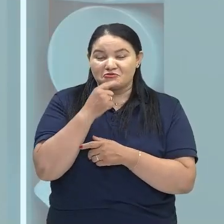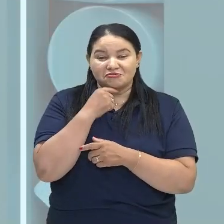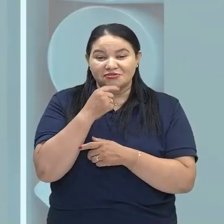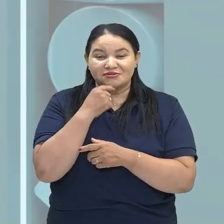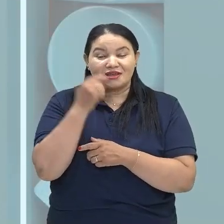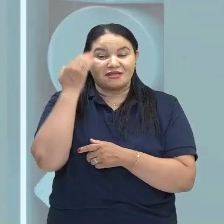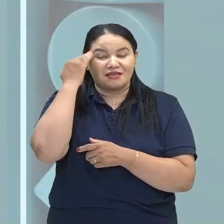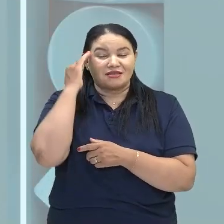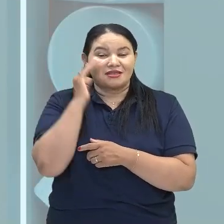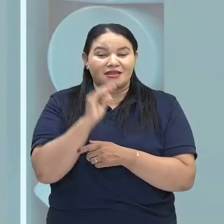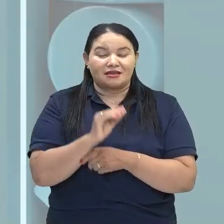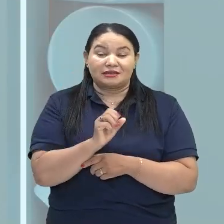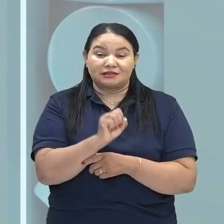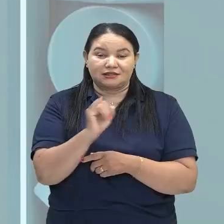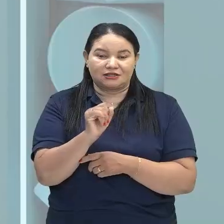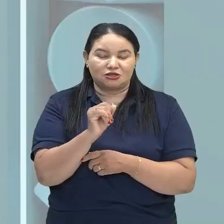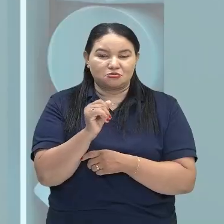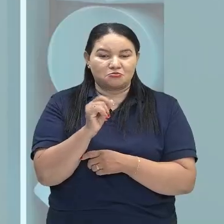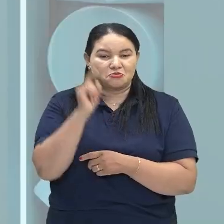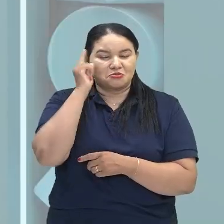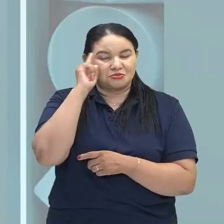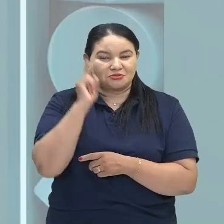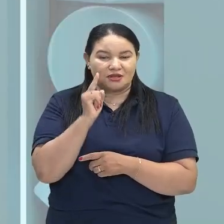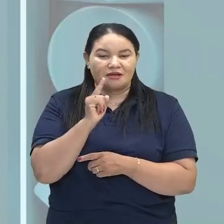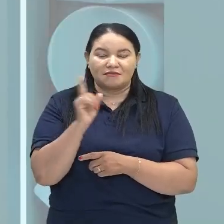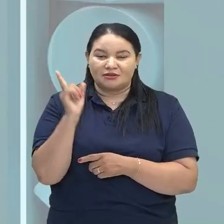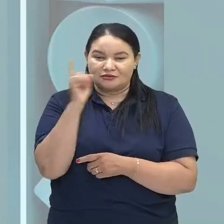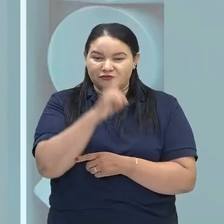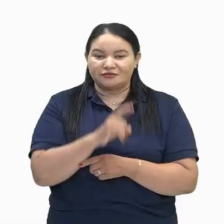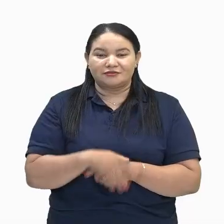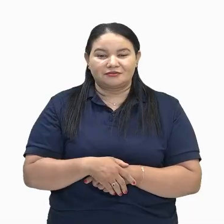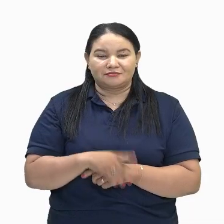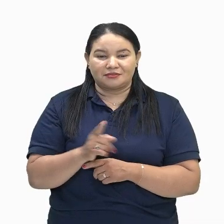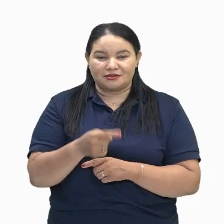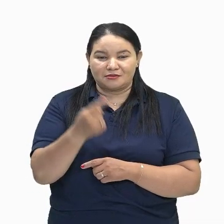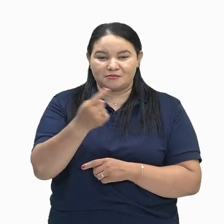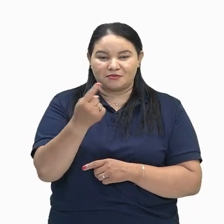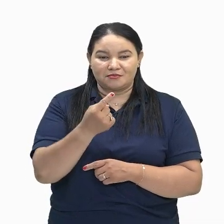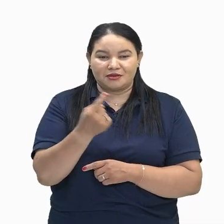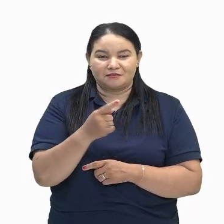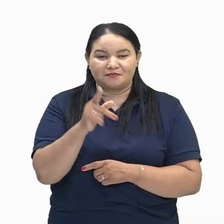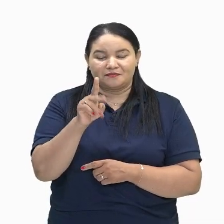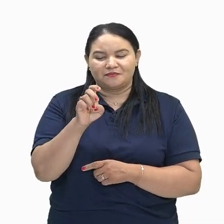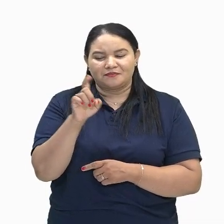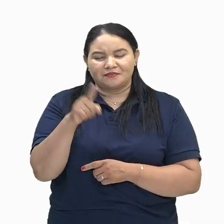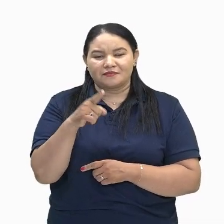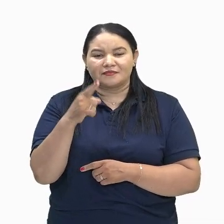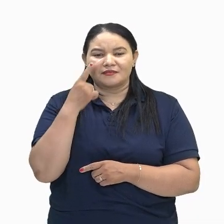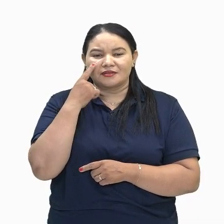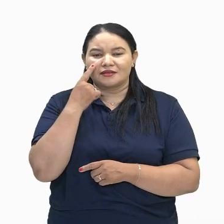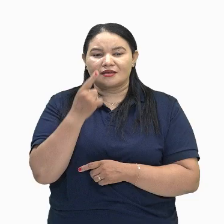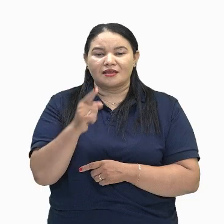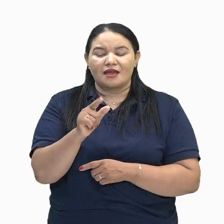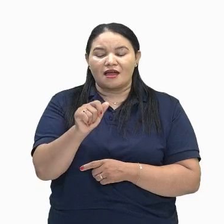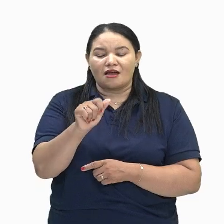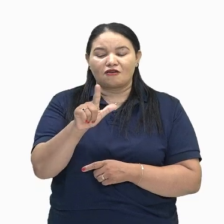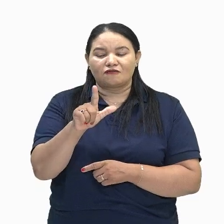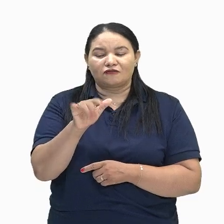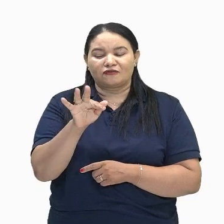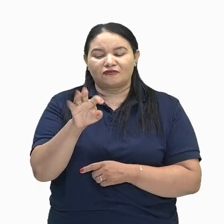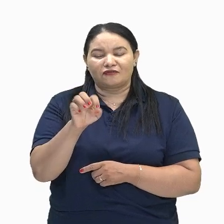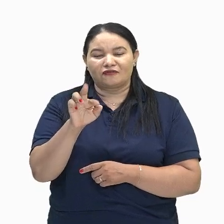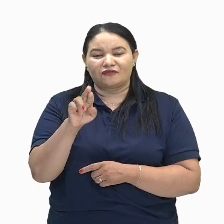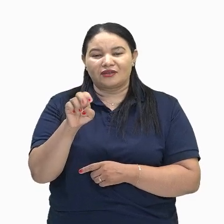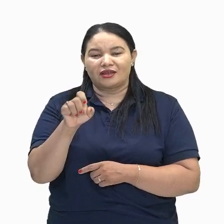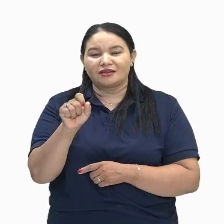o que significa, né? Então vamos ver primeiro a primeira expressão, olha, pé de alferes. Pé de alferes